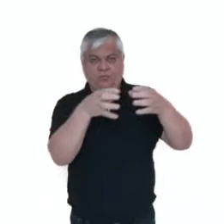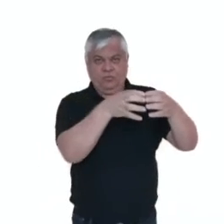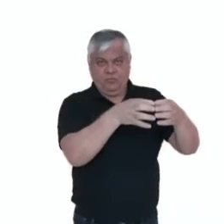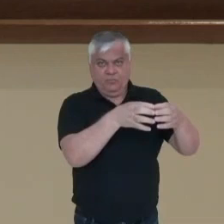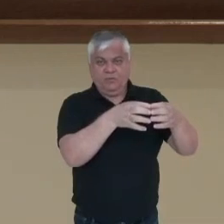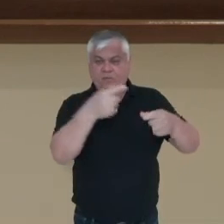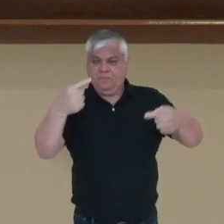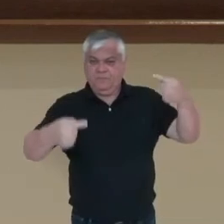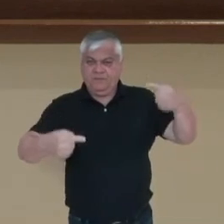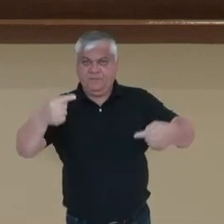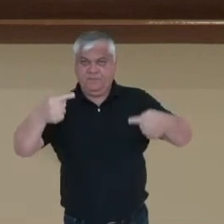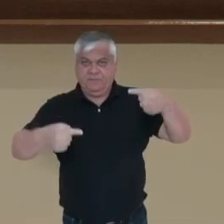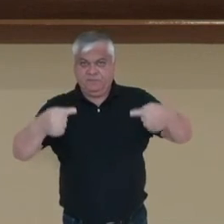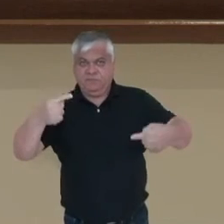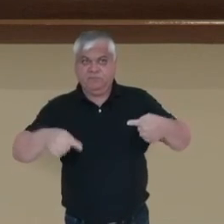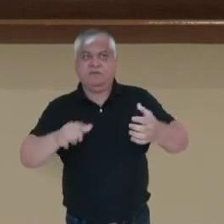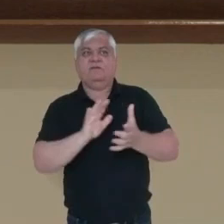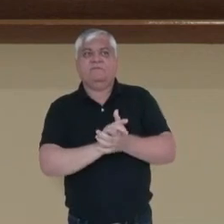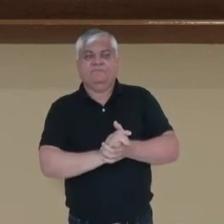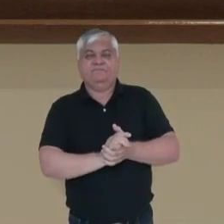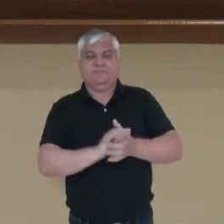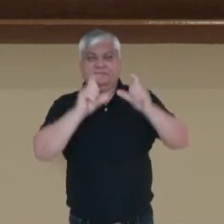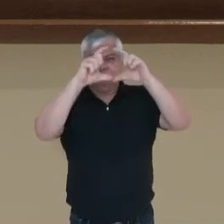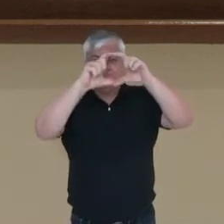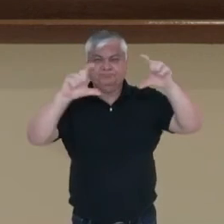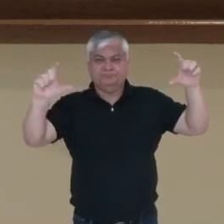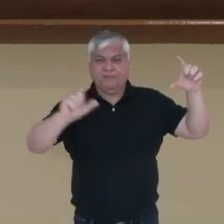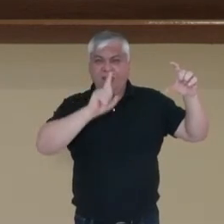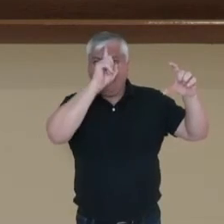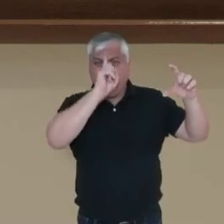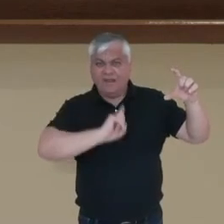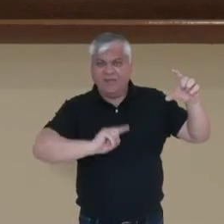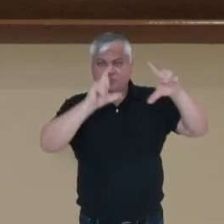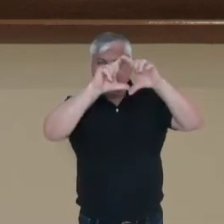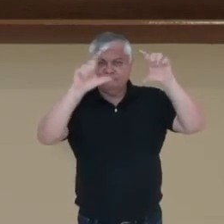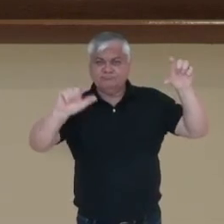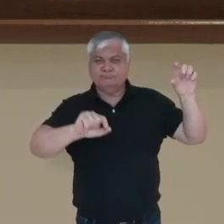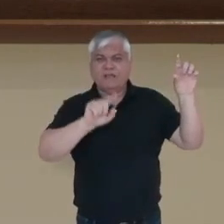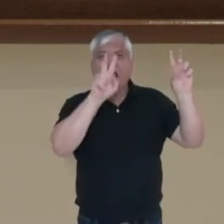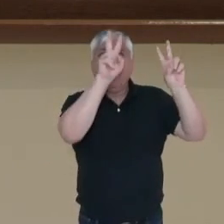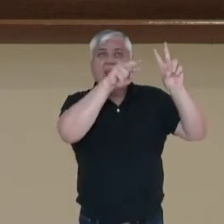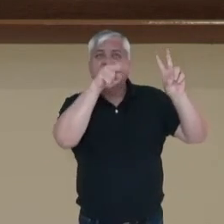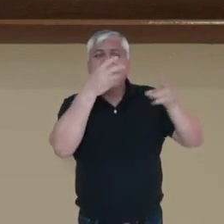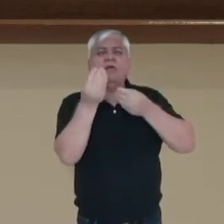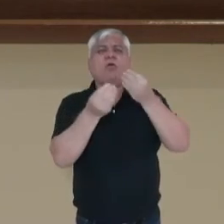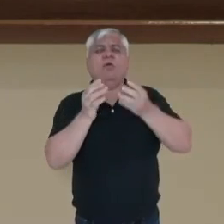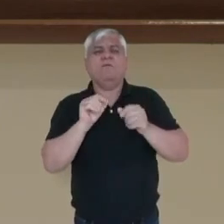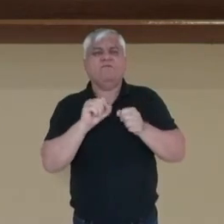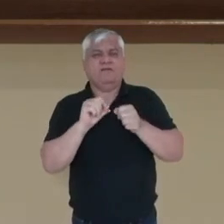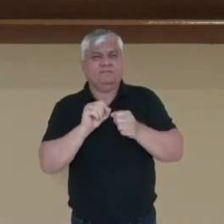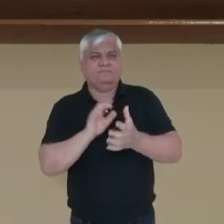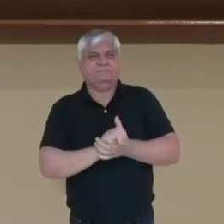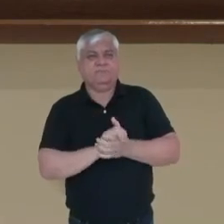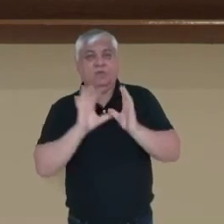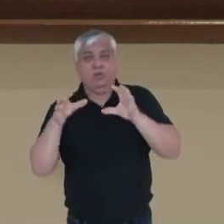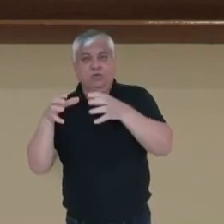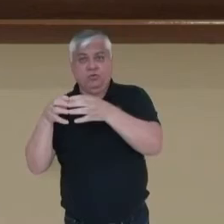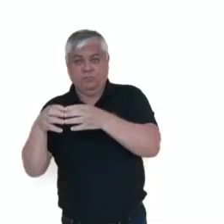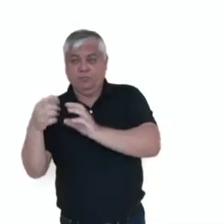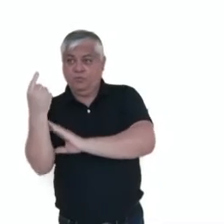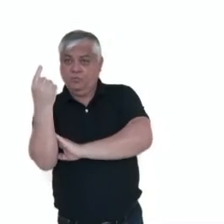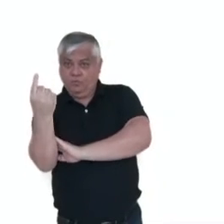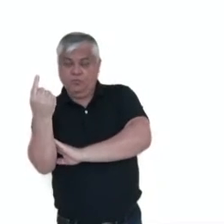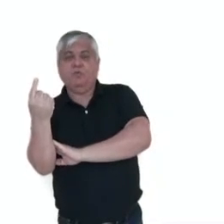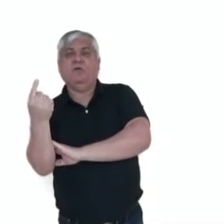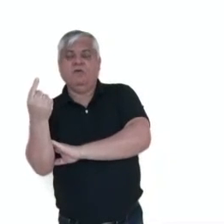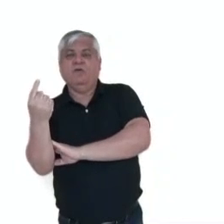questão apresentada nesse trecho aqui em amarelo. Como que vai ser a nossa dinâmica? O grupo 1